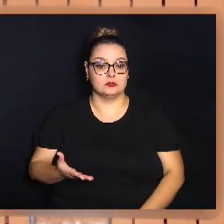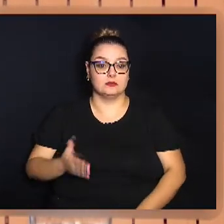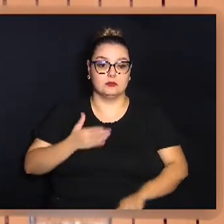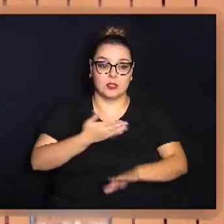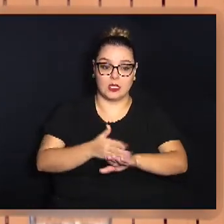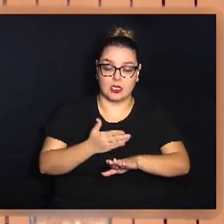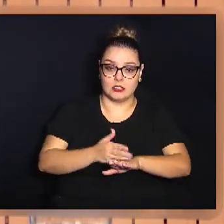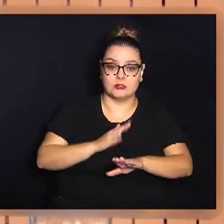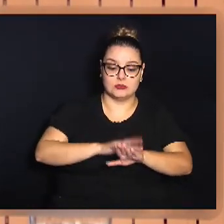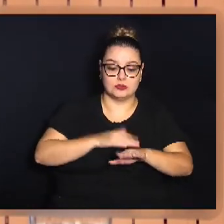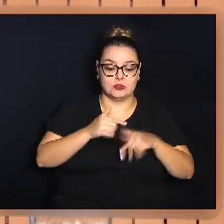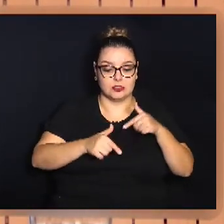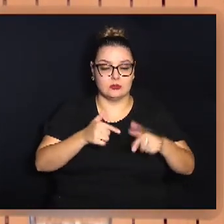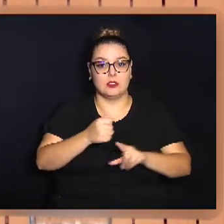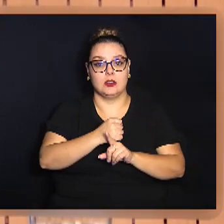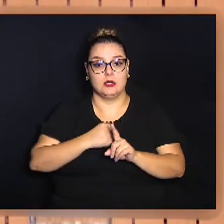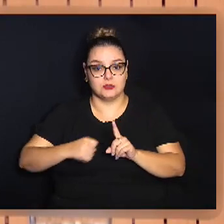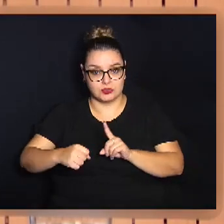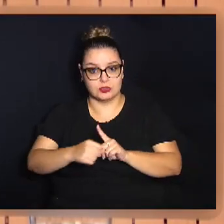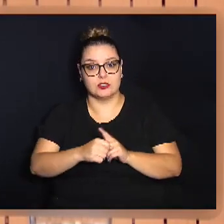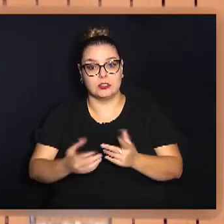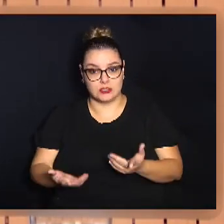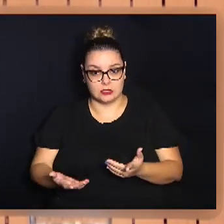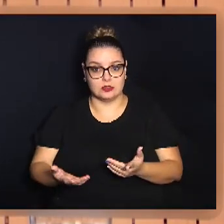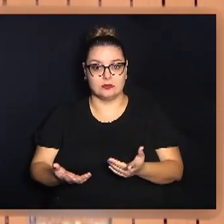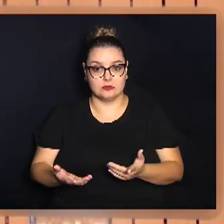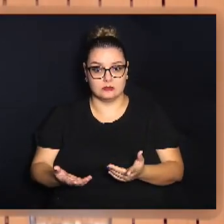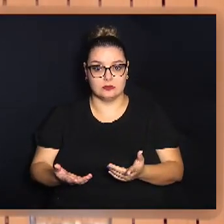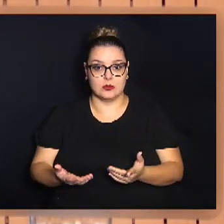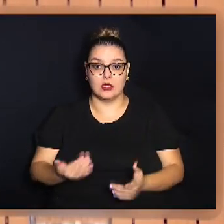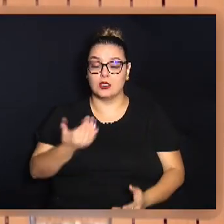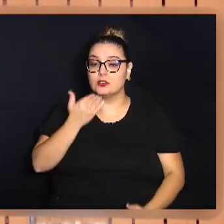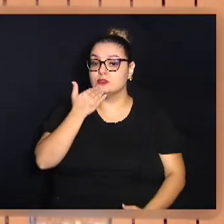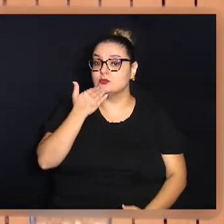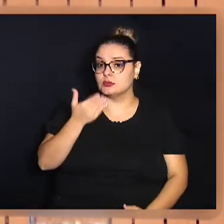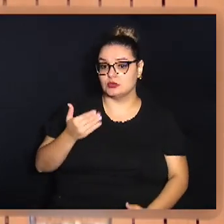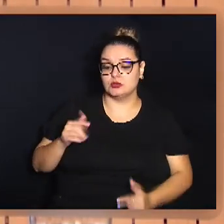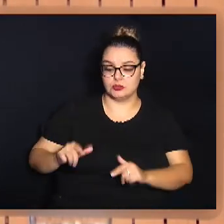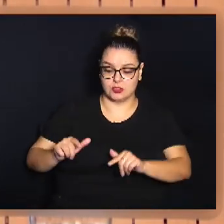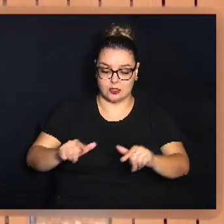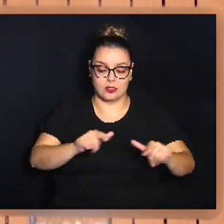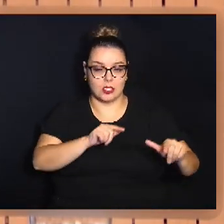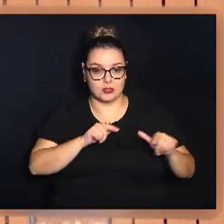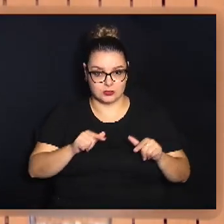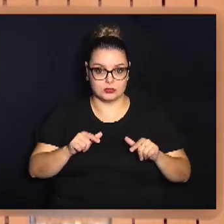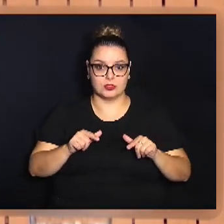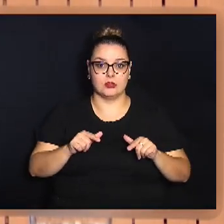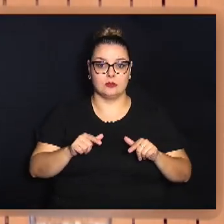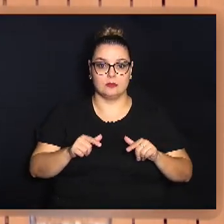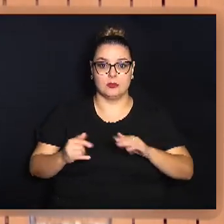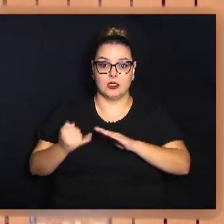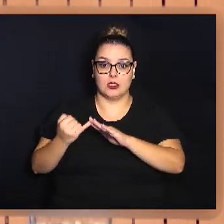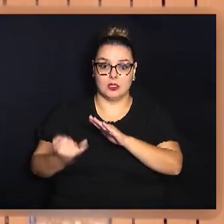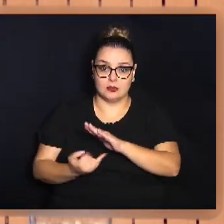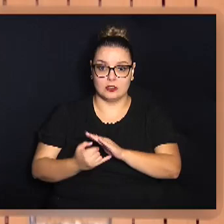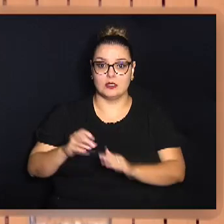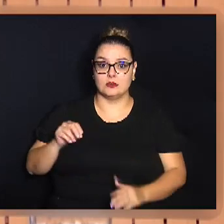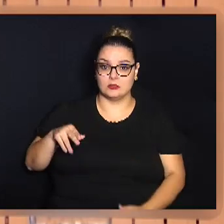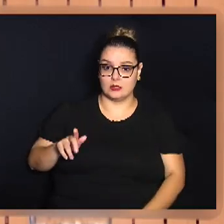trabalho social e acaba pleiteando espaços para que essas entidades e essas